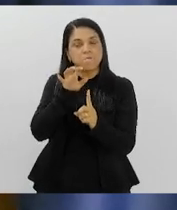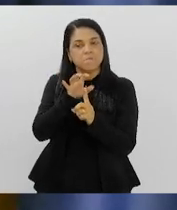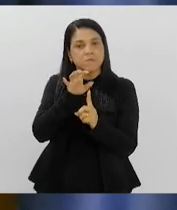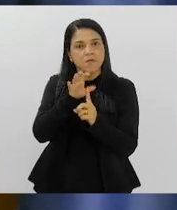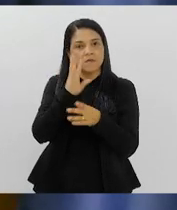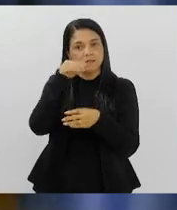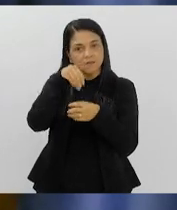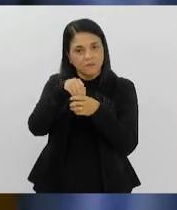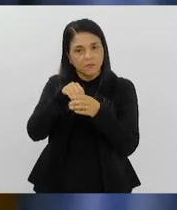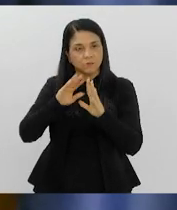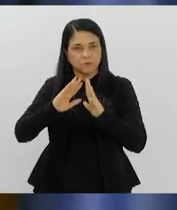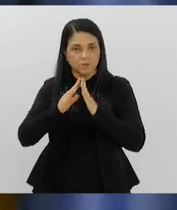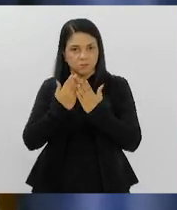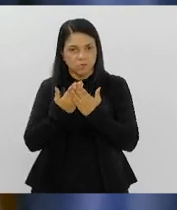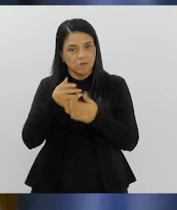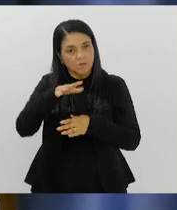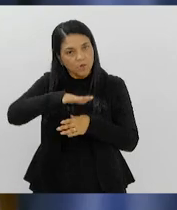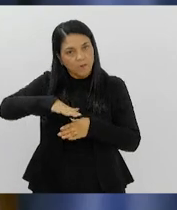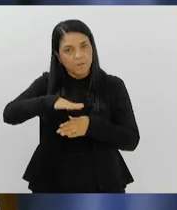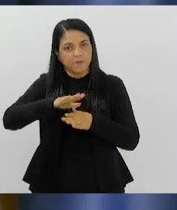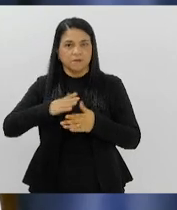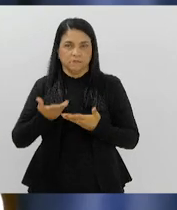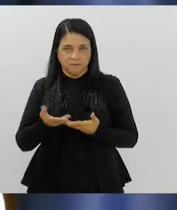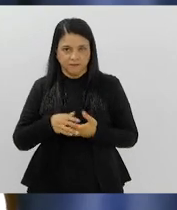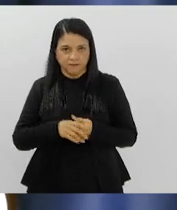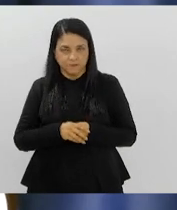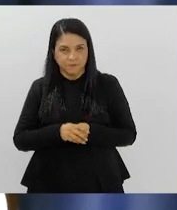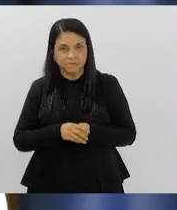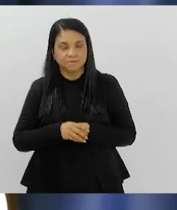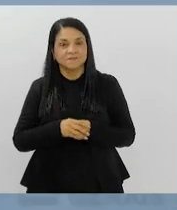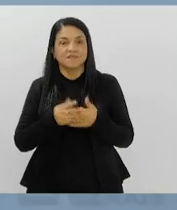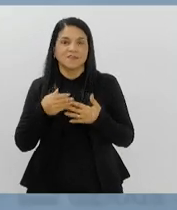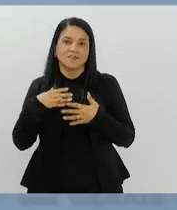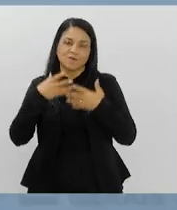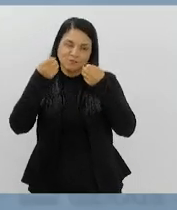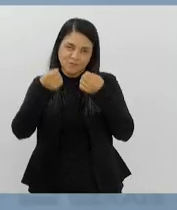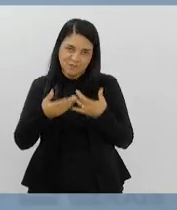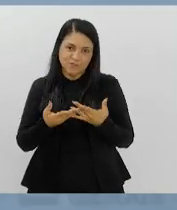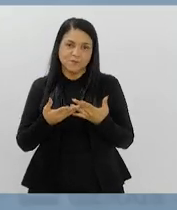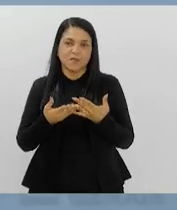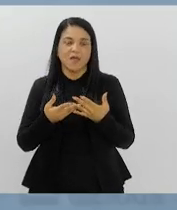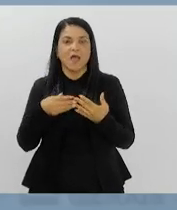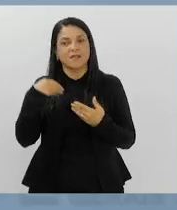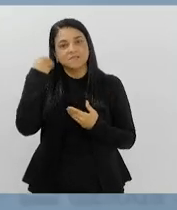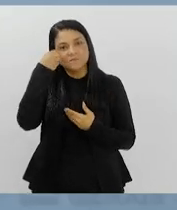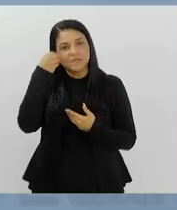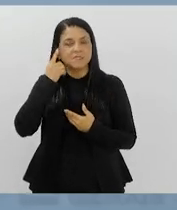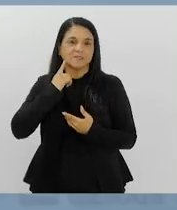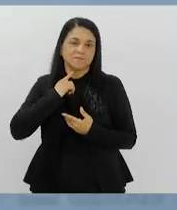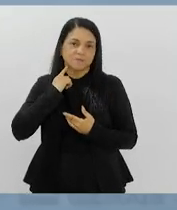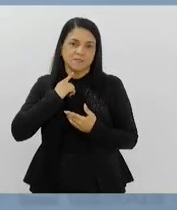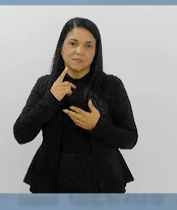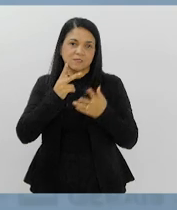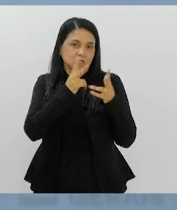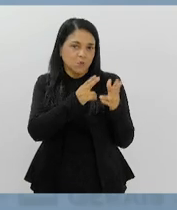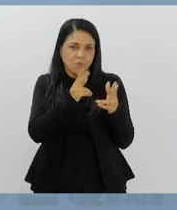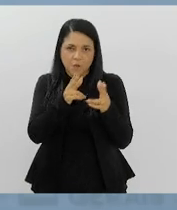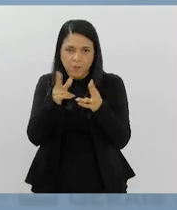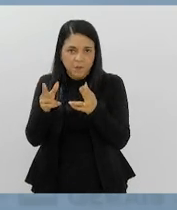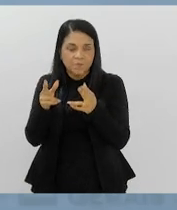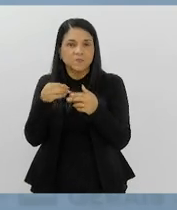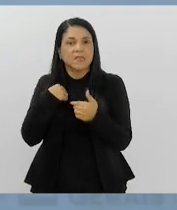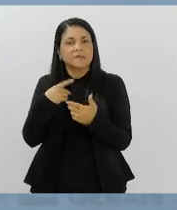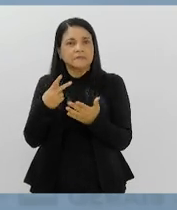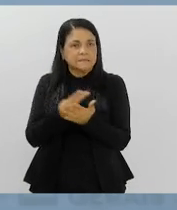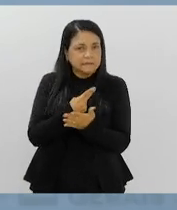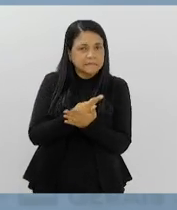tem nos incomodado, no caso do ambiente escolar. Então, basicamente, era isso que eu queria trazer para vocês. A experiência de Minas é uma experiência, né, como todas as outras. É tentativa e erro.